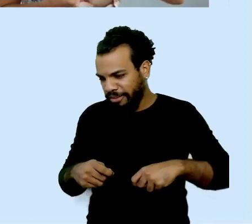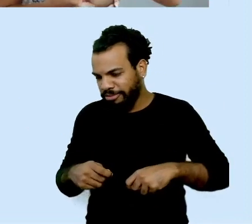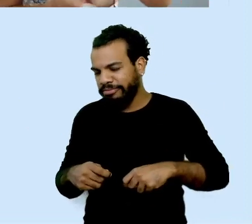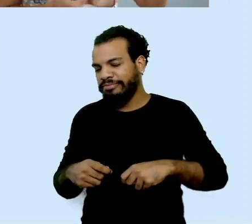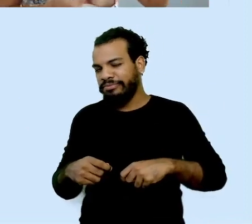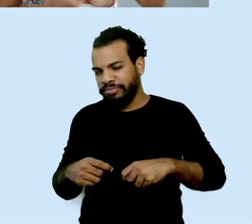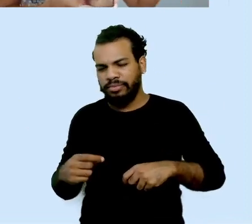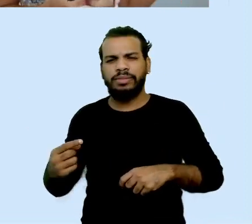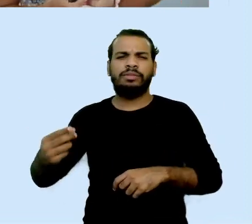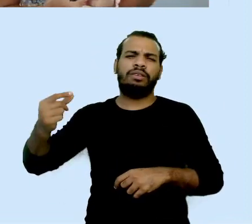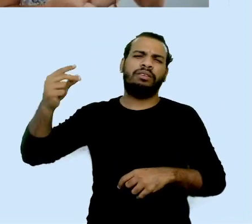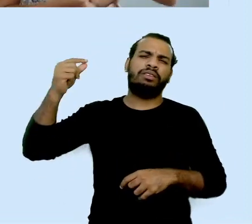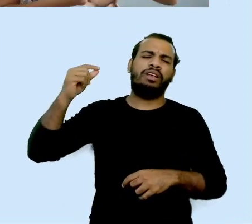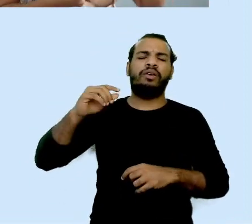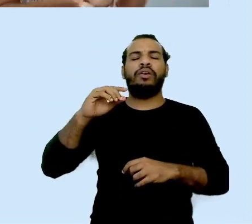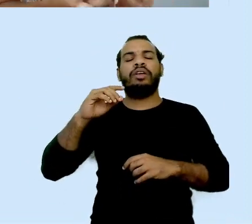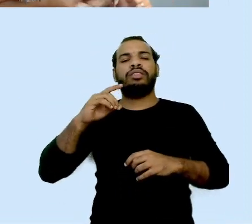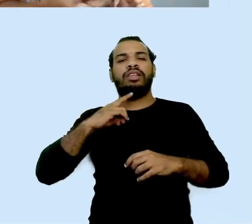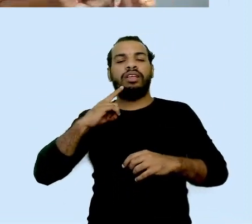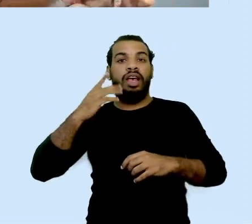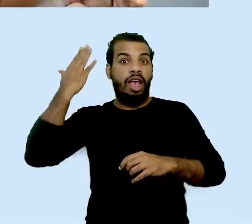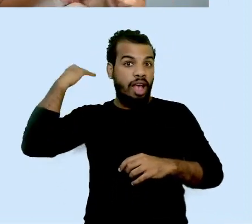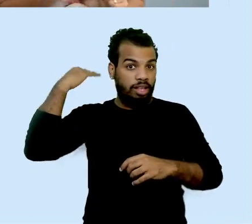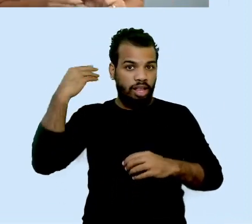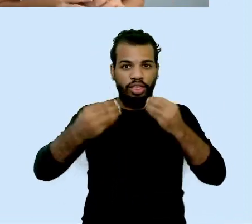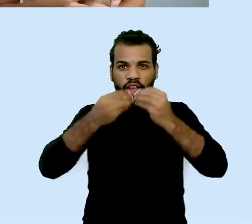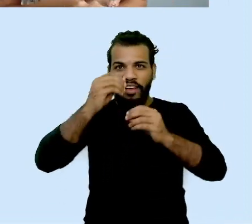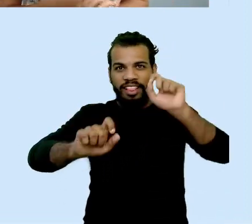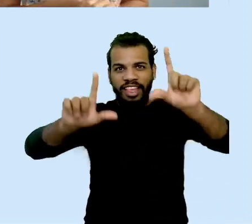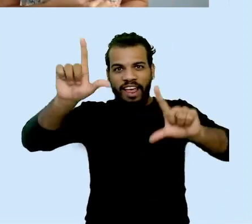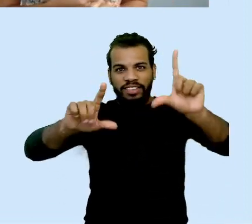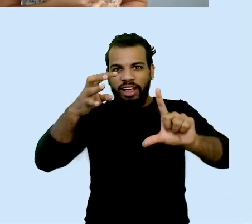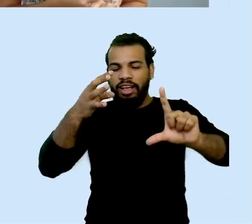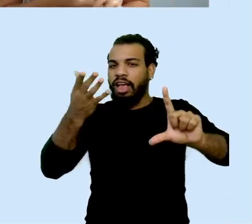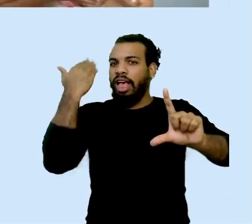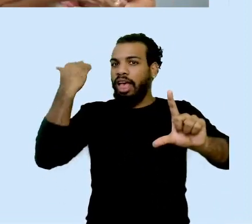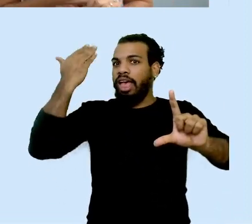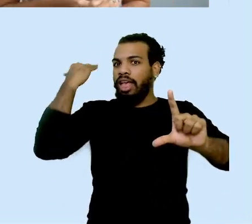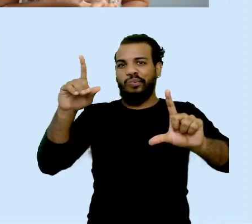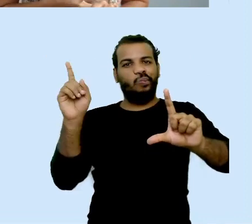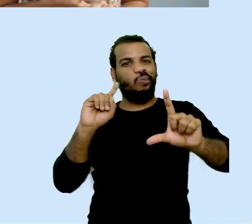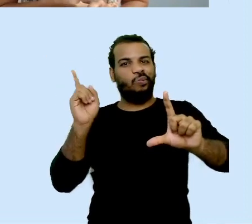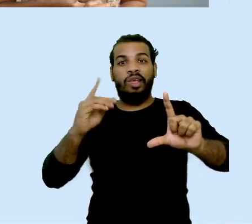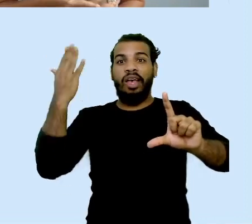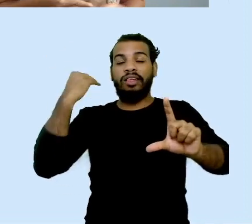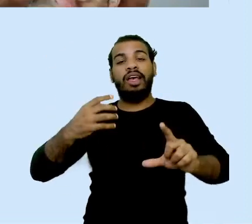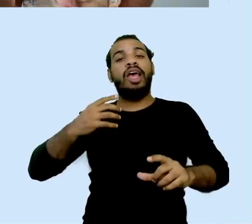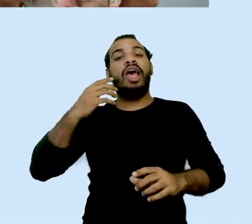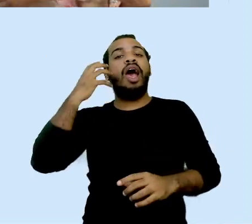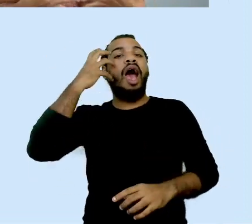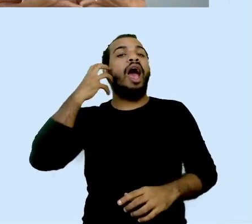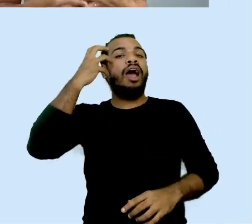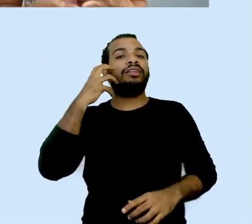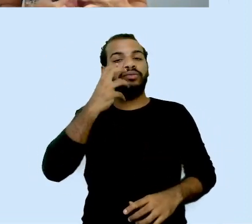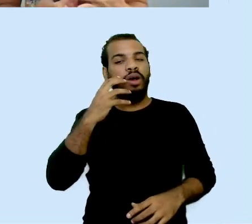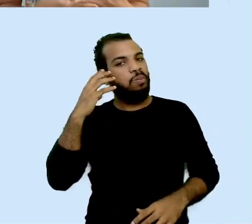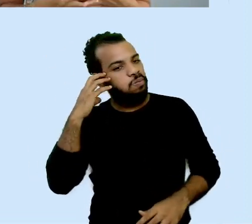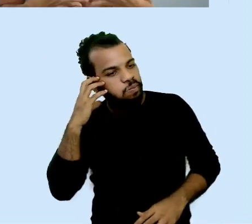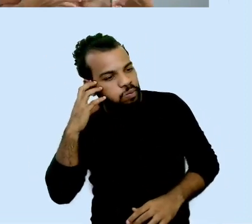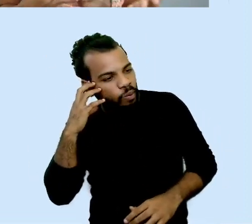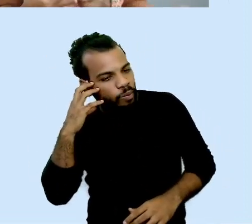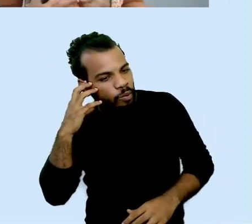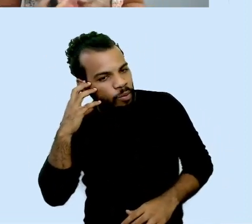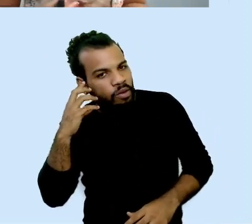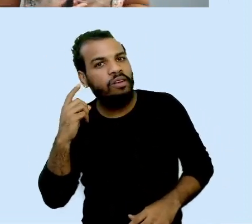nos primórdios do rádio, a radionovela, que eu vou explicar para vocês um pouquinho esses efeitos. Mas também ele pode compor